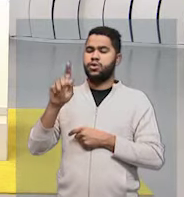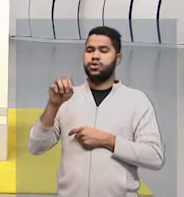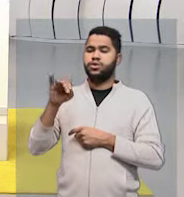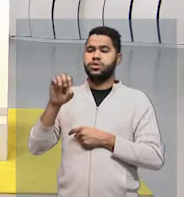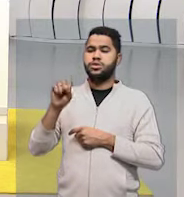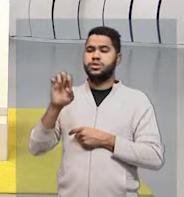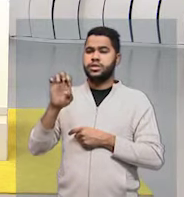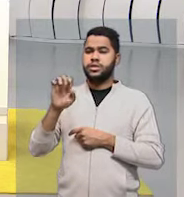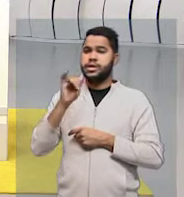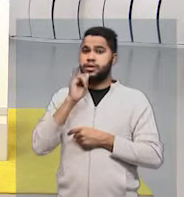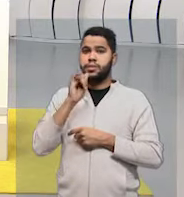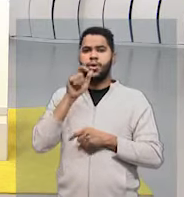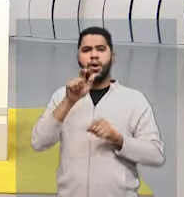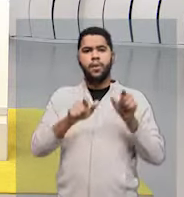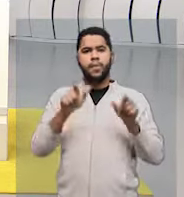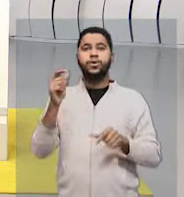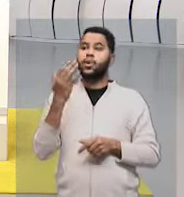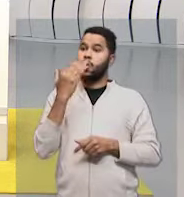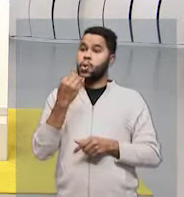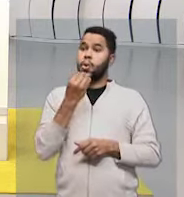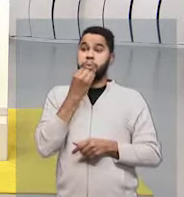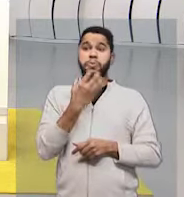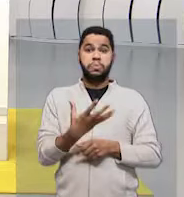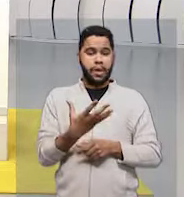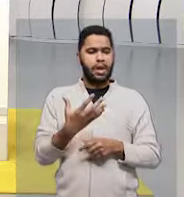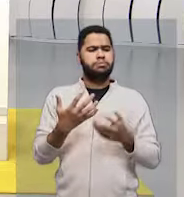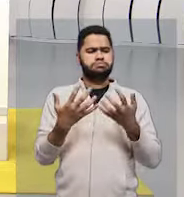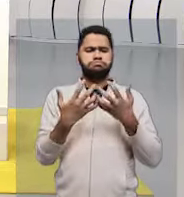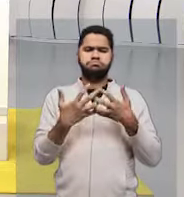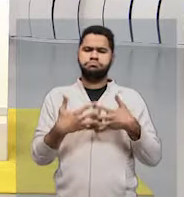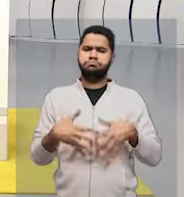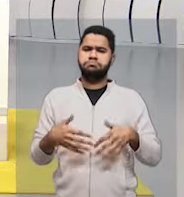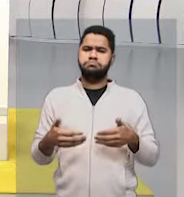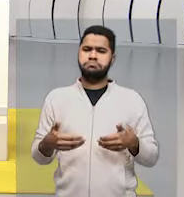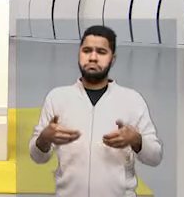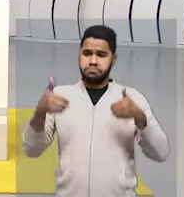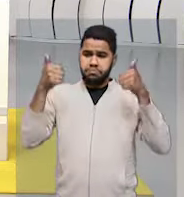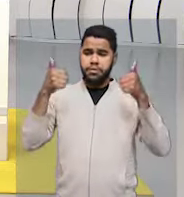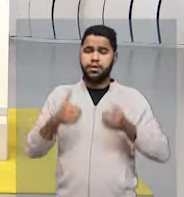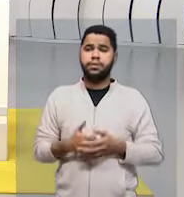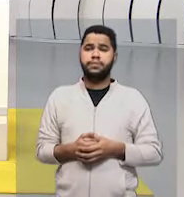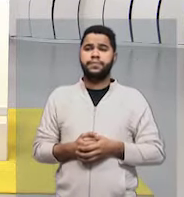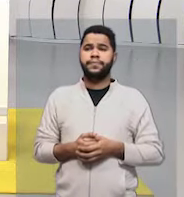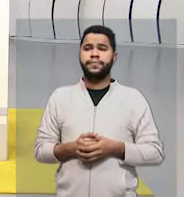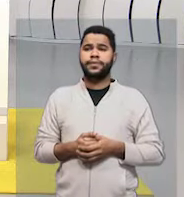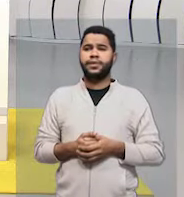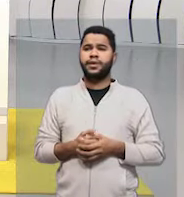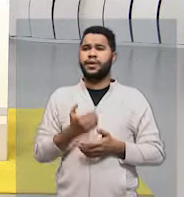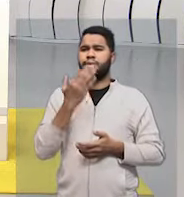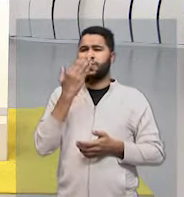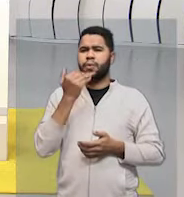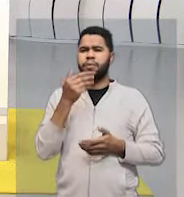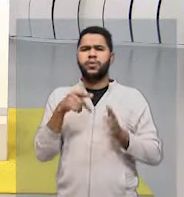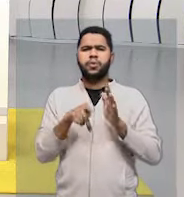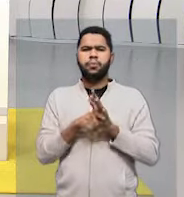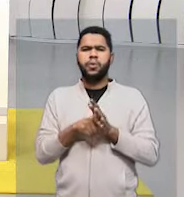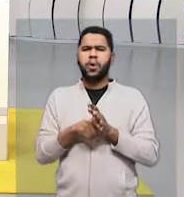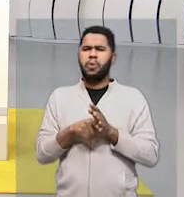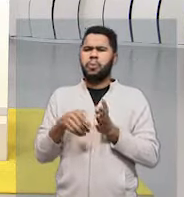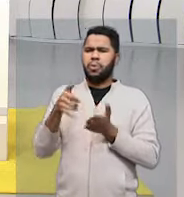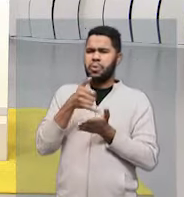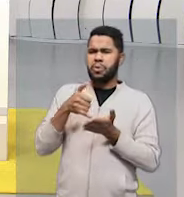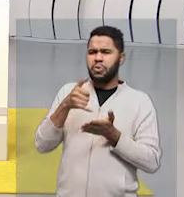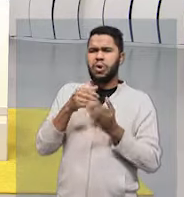Sempre uma pessoa bem nutrida, ela vai ter o organismo funcionando melhor. Tá certo? Então, ficar aí só nessa alimentação rica aí, só em gordura,